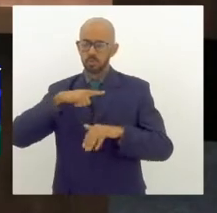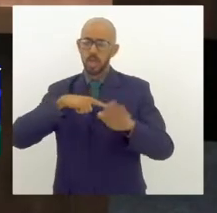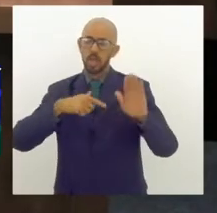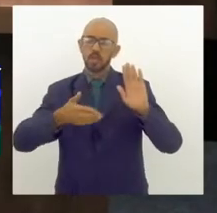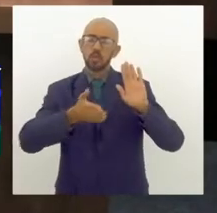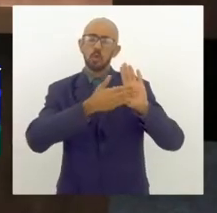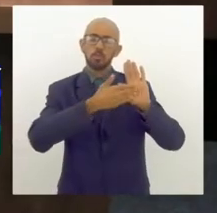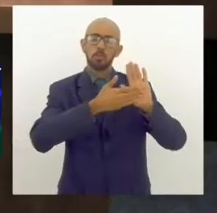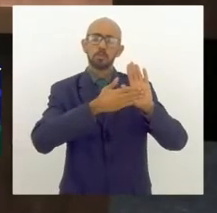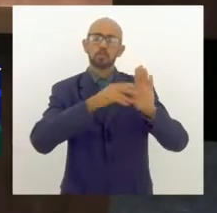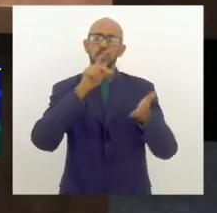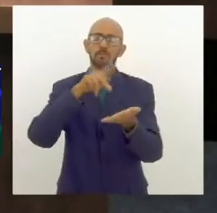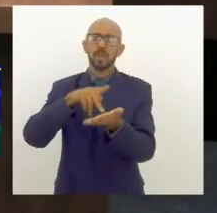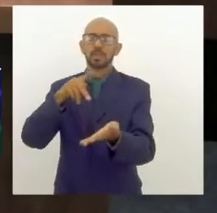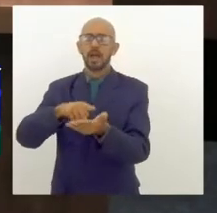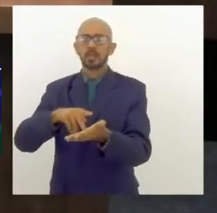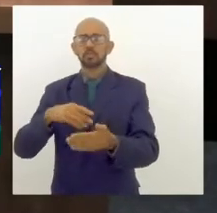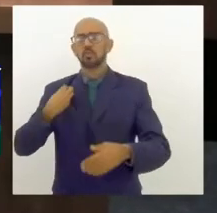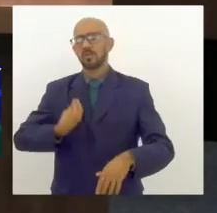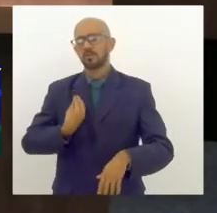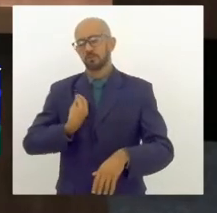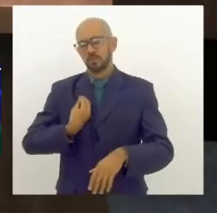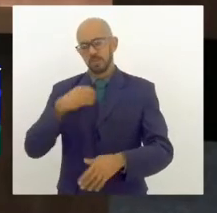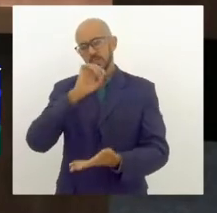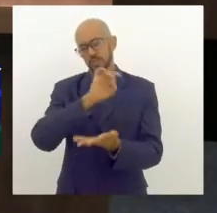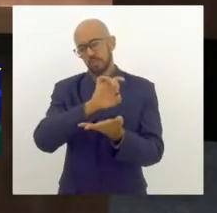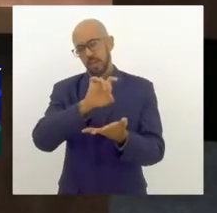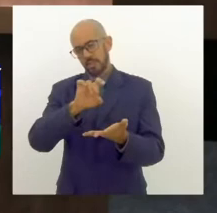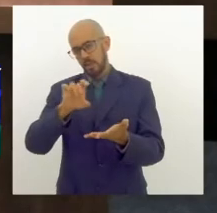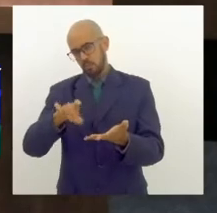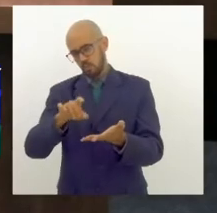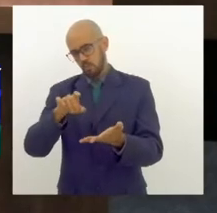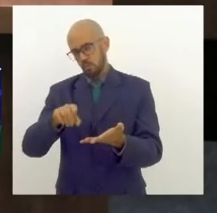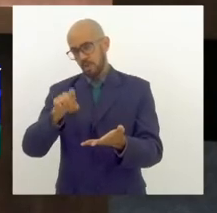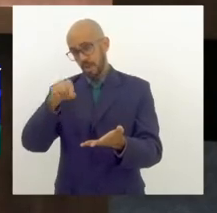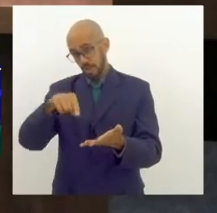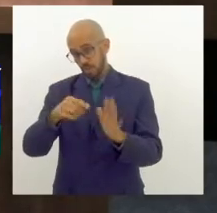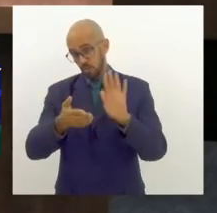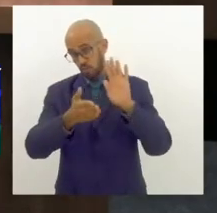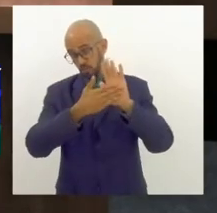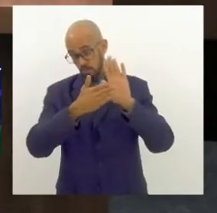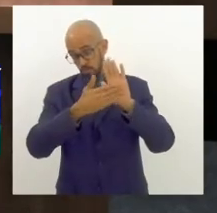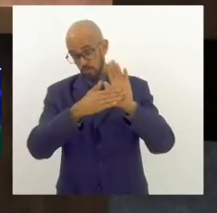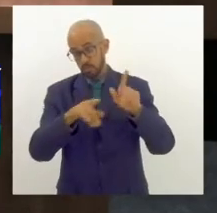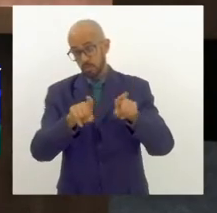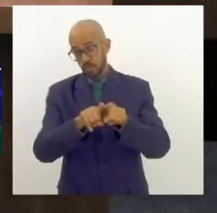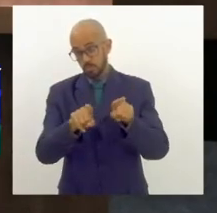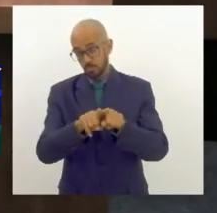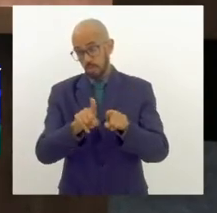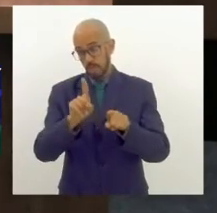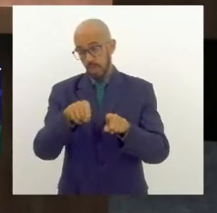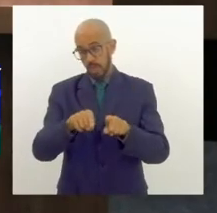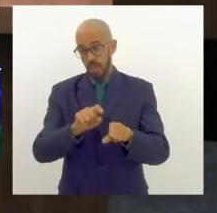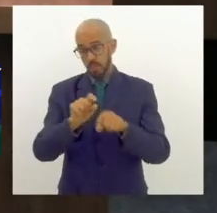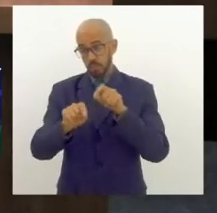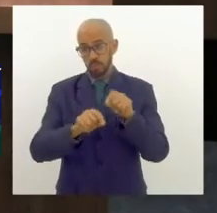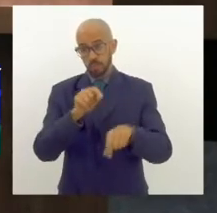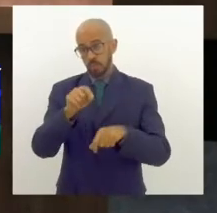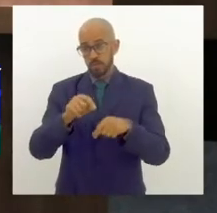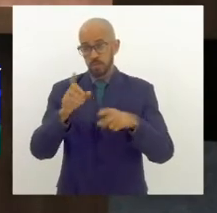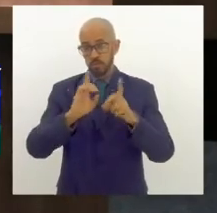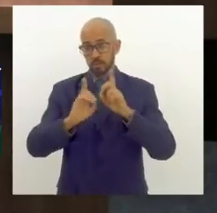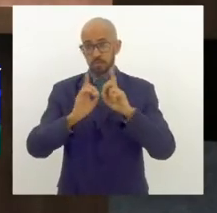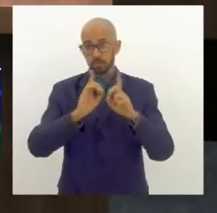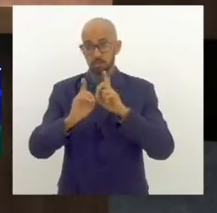tem compromisso com a vida das pessoas. E esse compromisso, senhora presidenta, também vá à frente em debates que